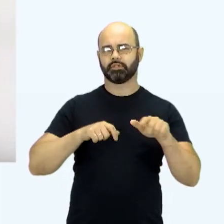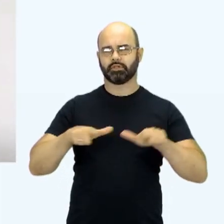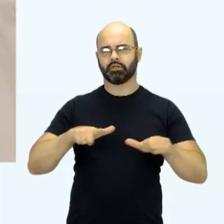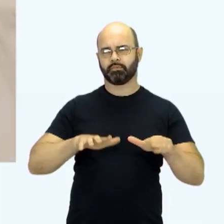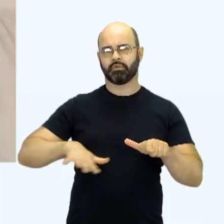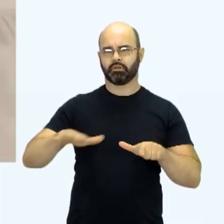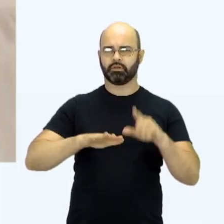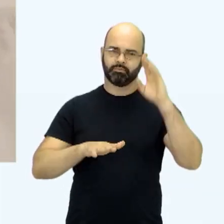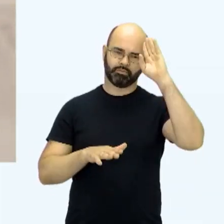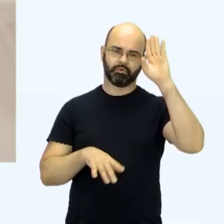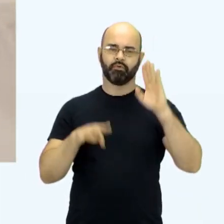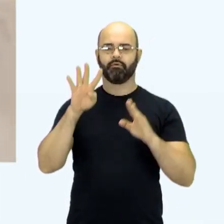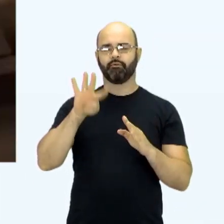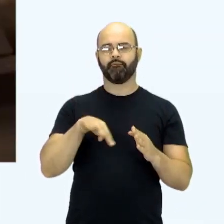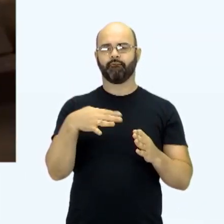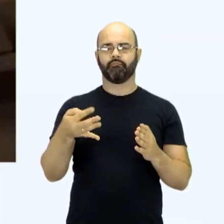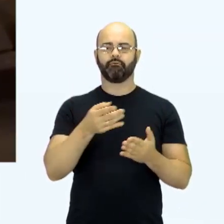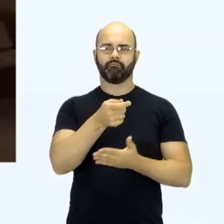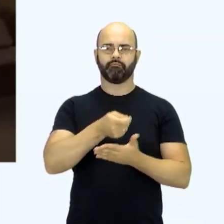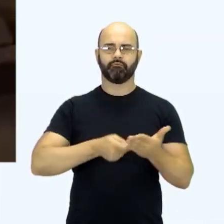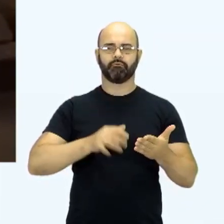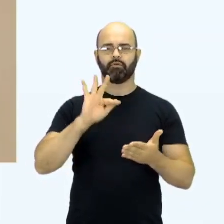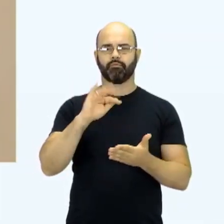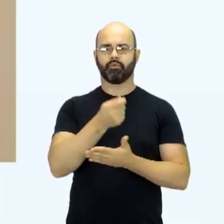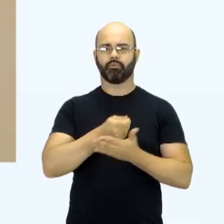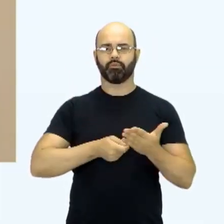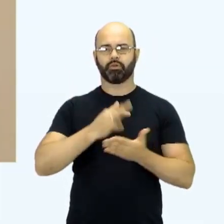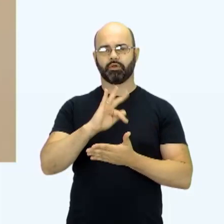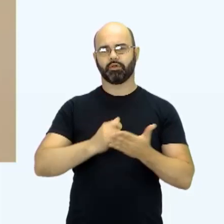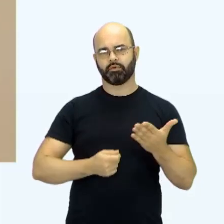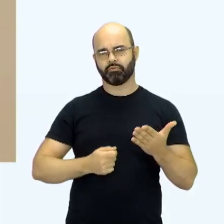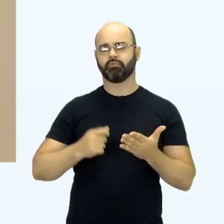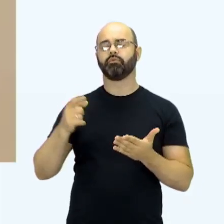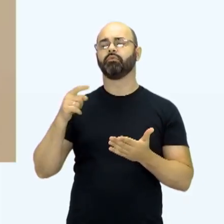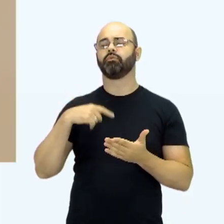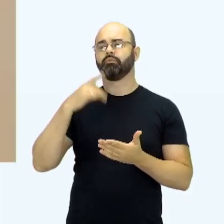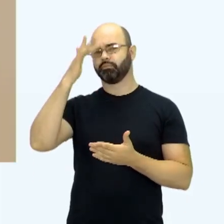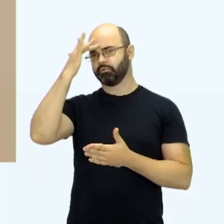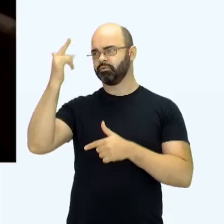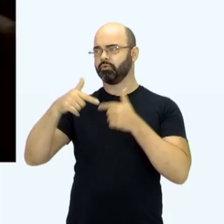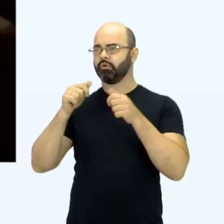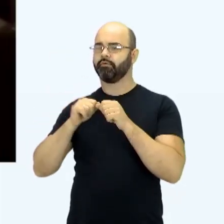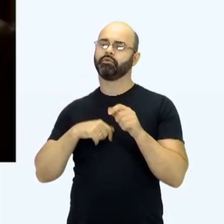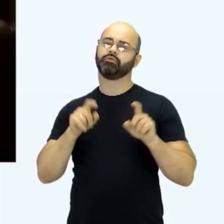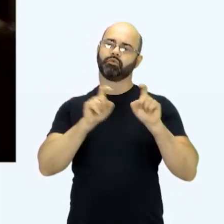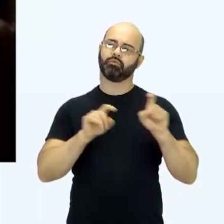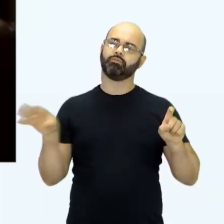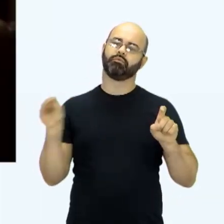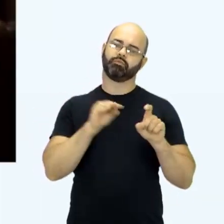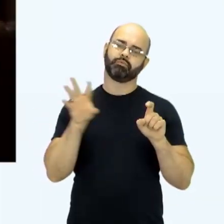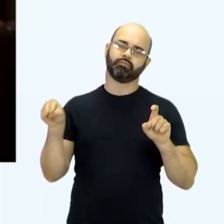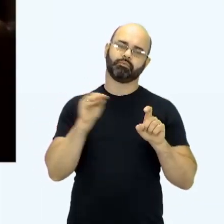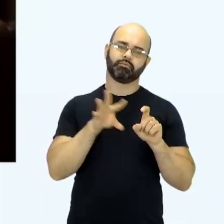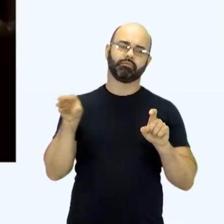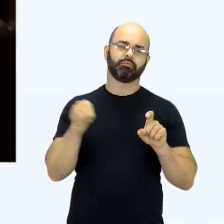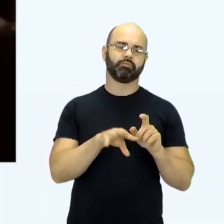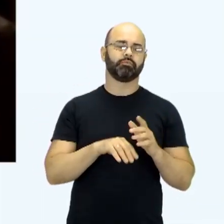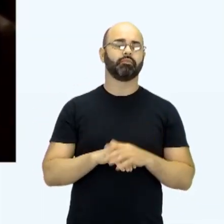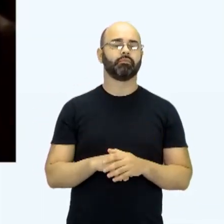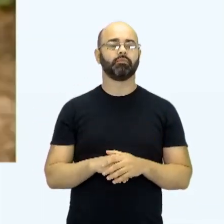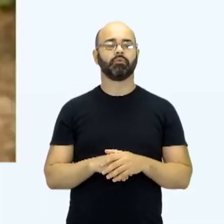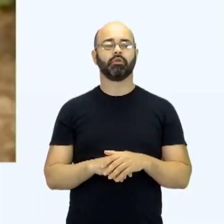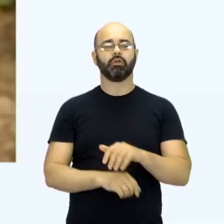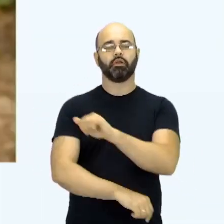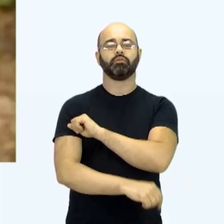Os formulários que outros voluntários fizeram, eu passei todos para o computador. Alguns alunos da